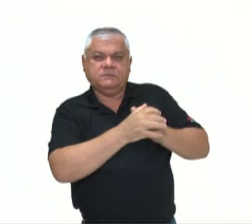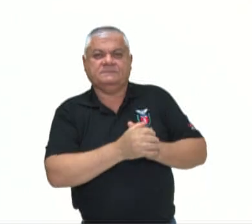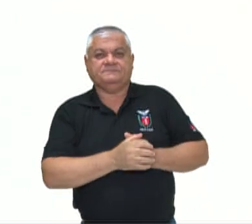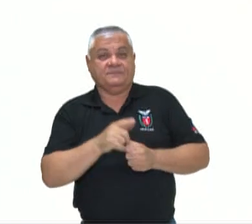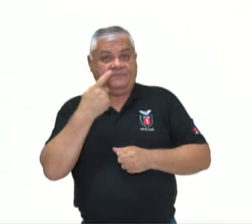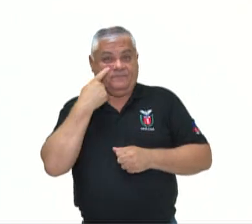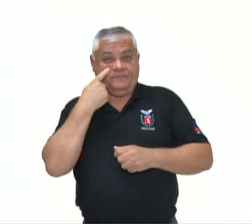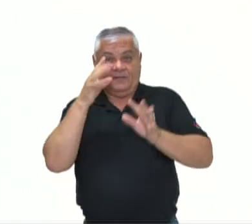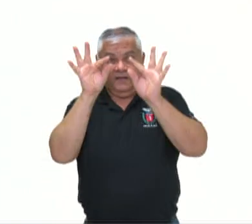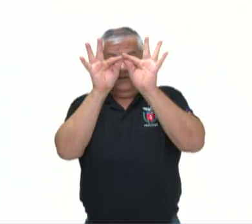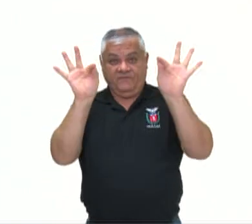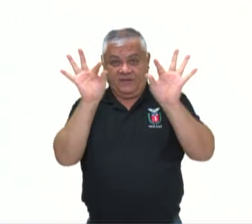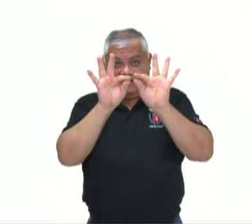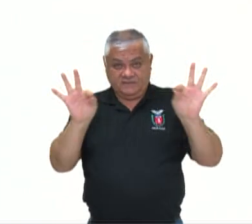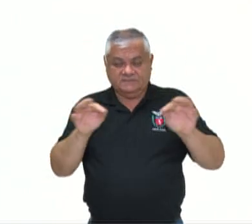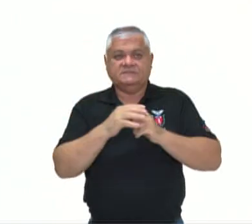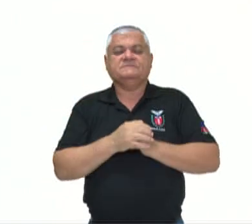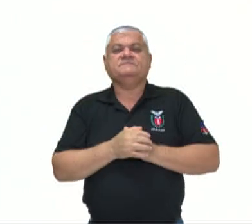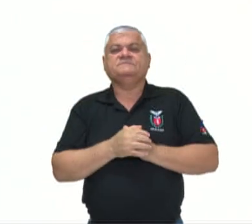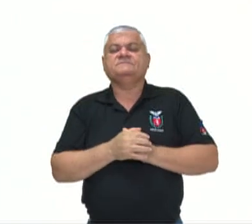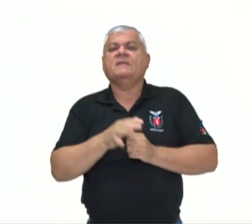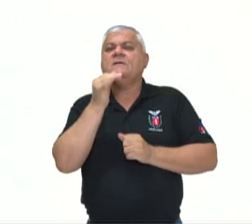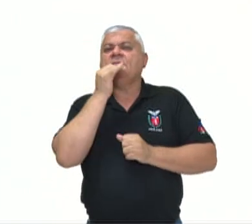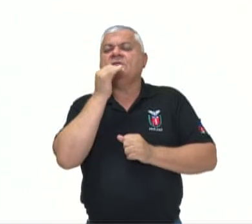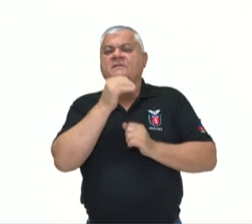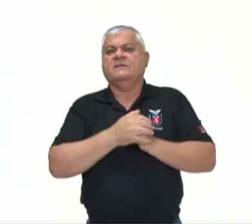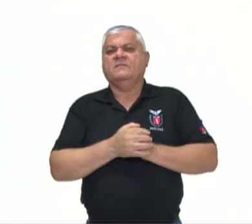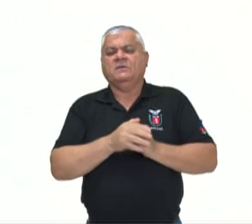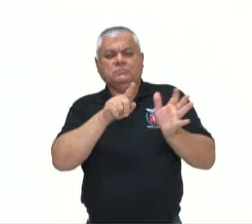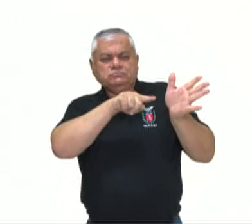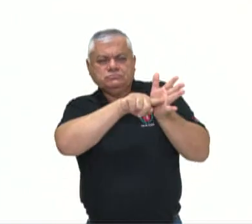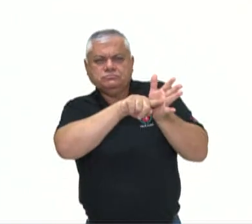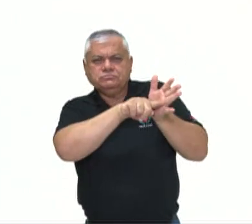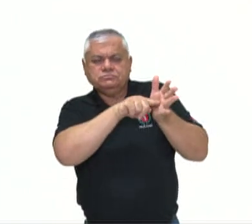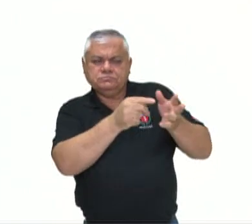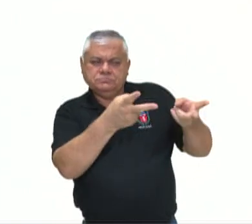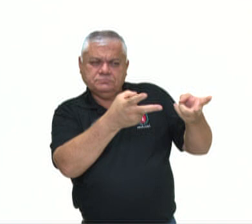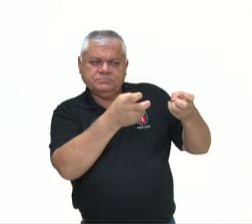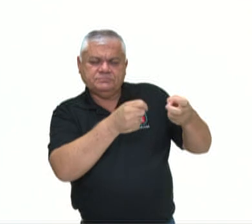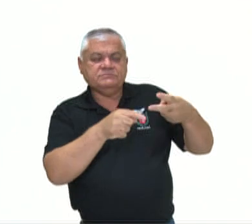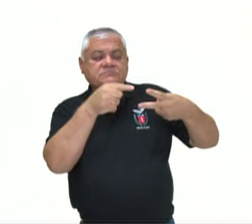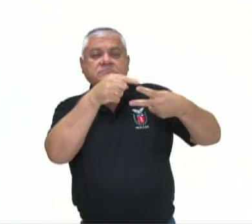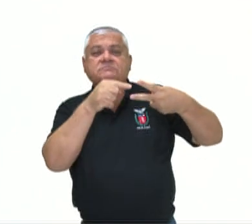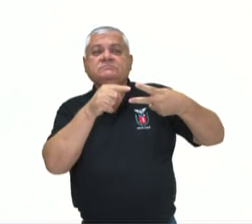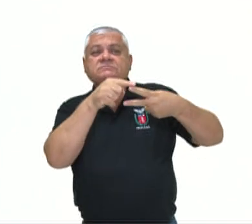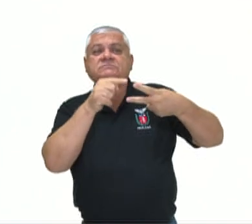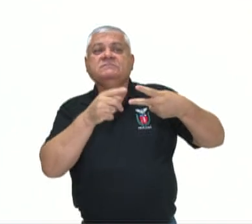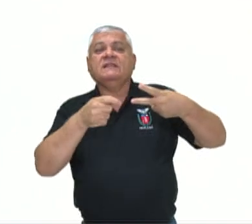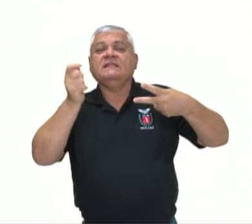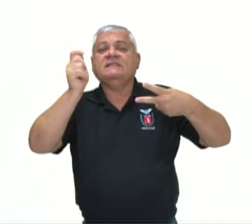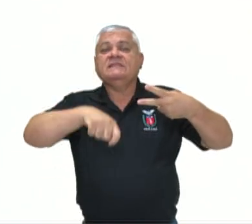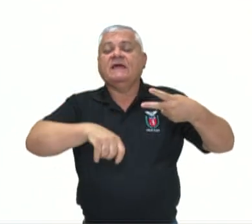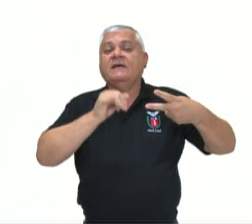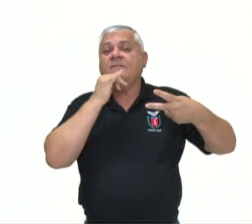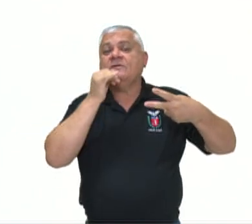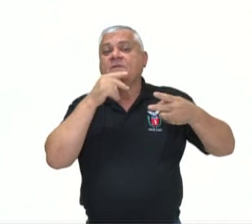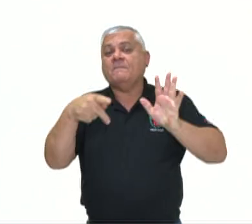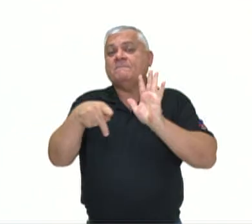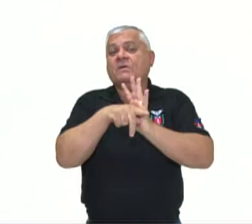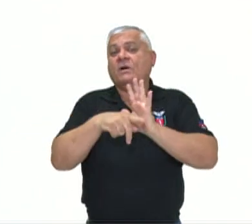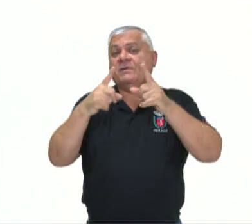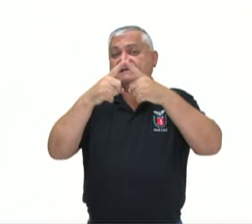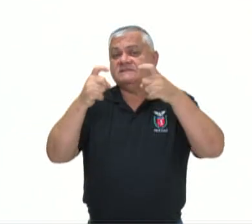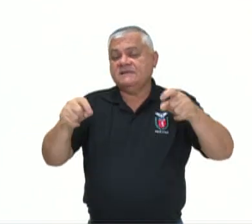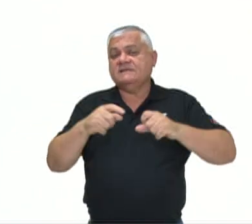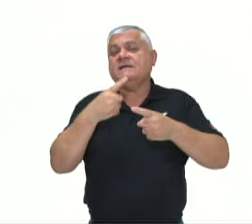abaixo. De acordo com o critério de verificabilidade, qual das duas pode ser considerada uma proposição científica?